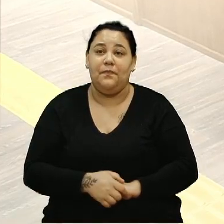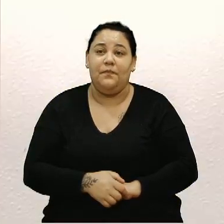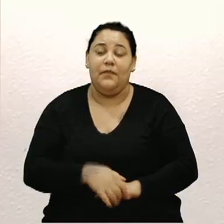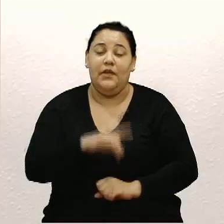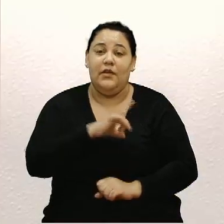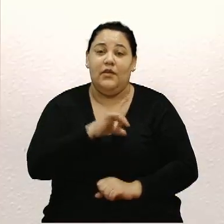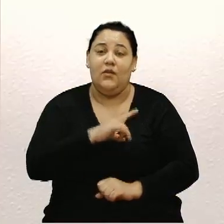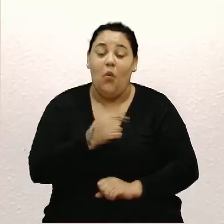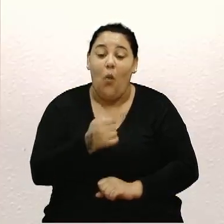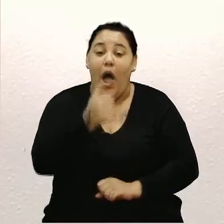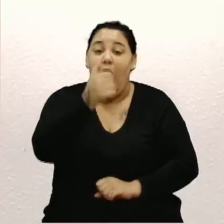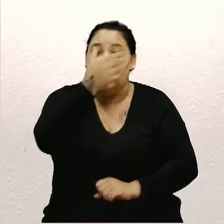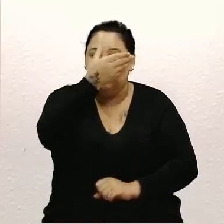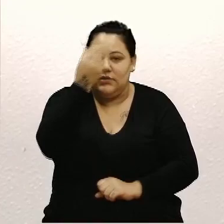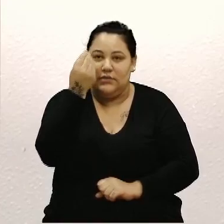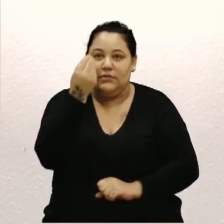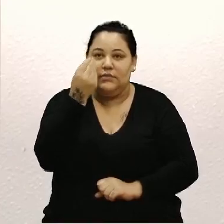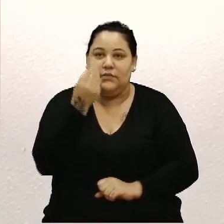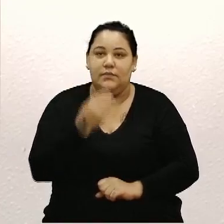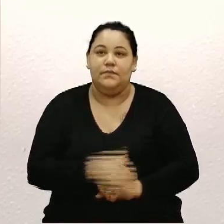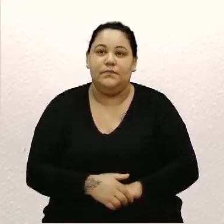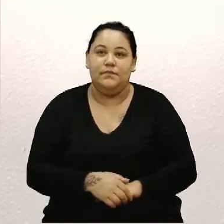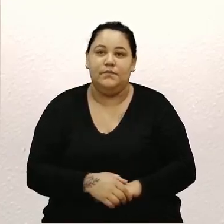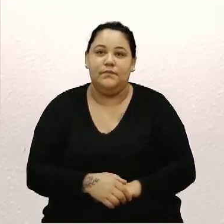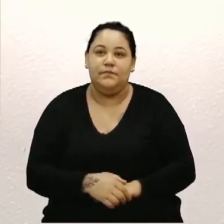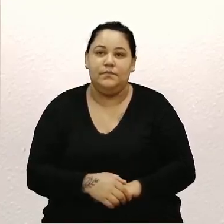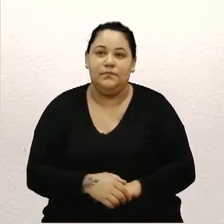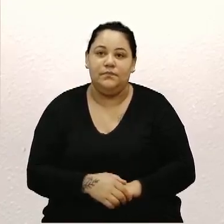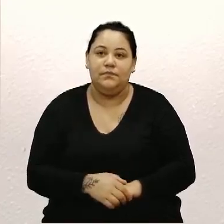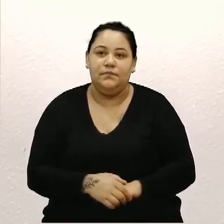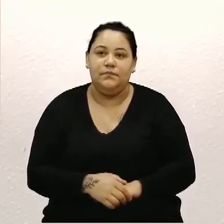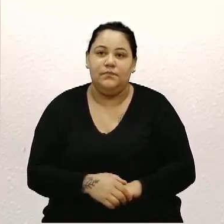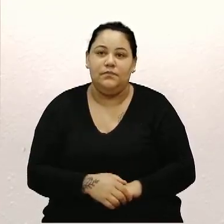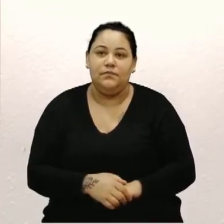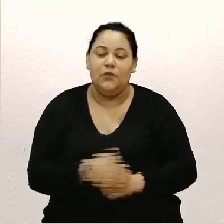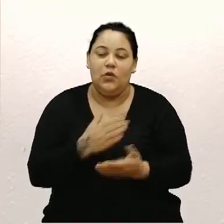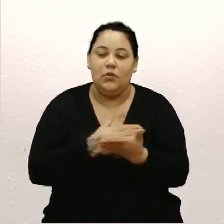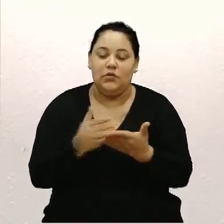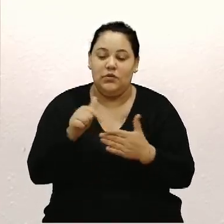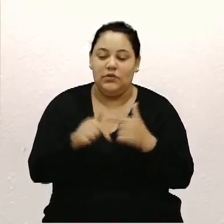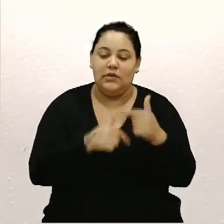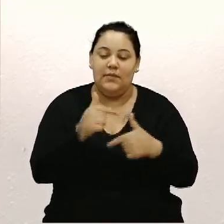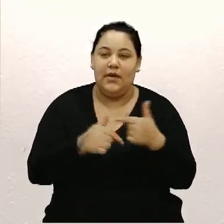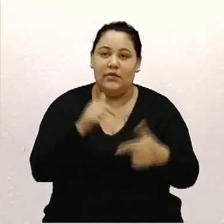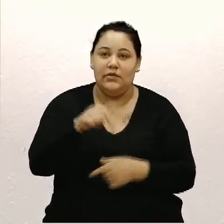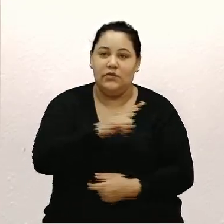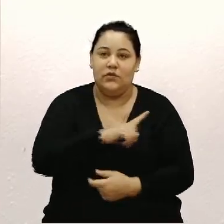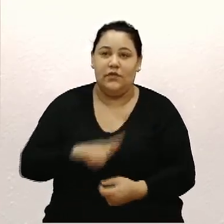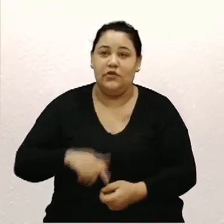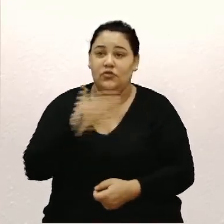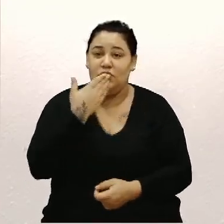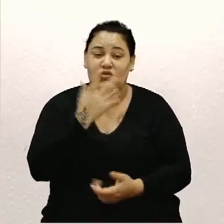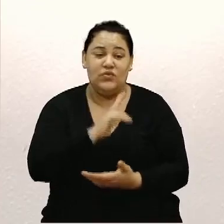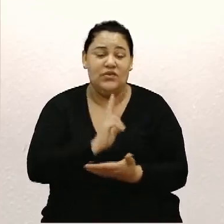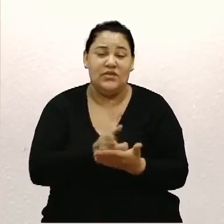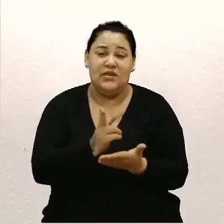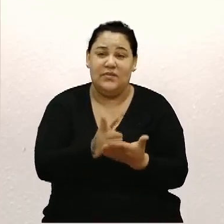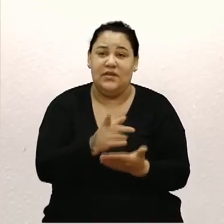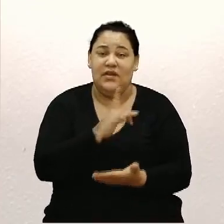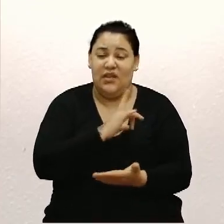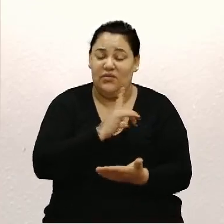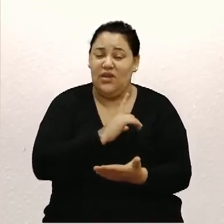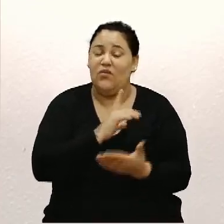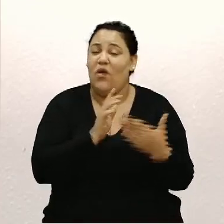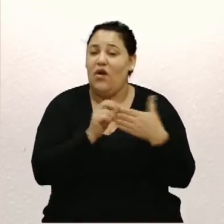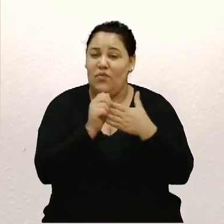mas a gente não pode deixar de lembrar. Desde que começou essa legislatura e esse governo, a gente pediu diversas vezes, e eu tenho